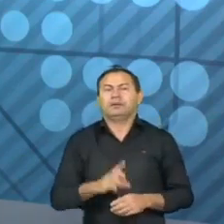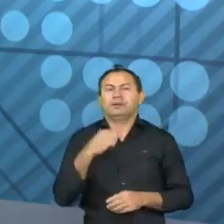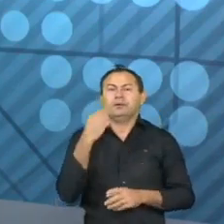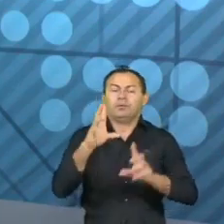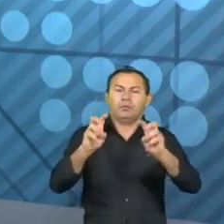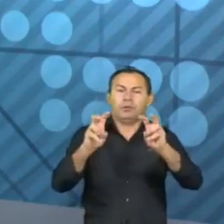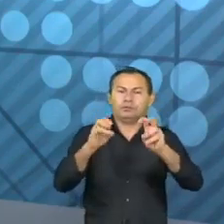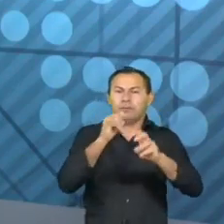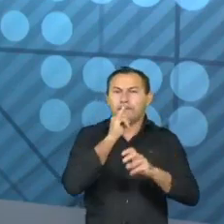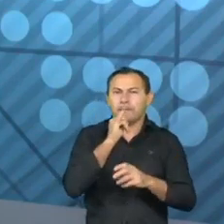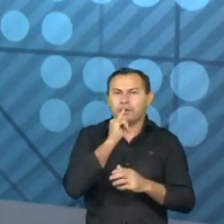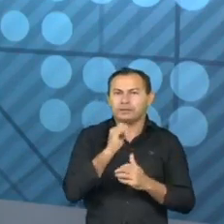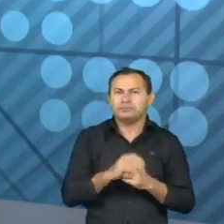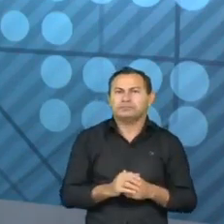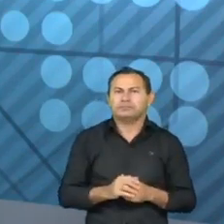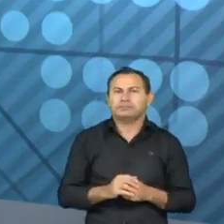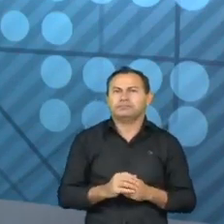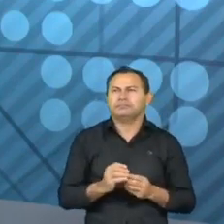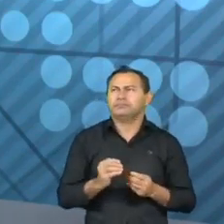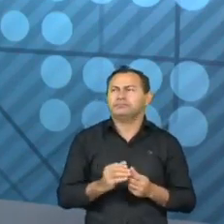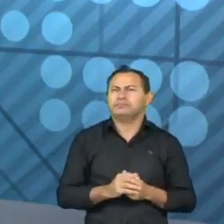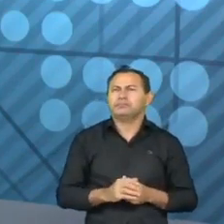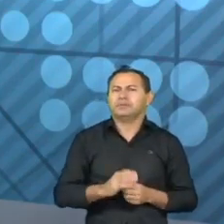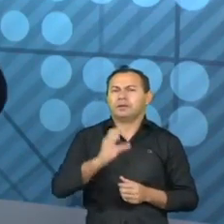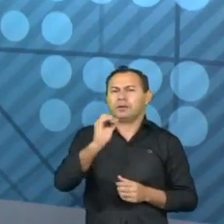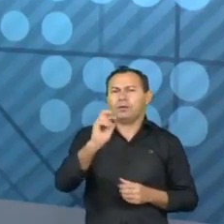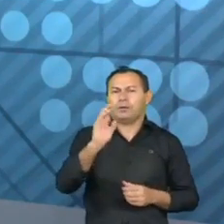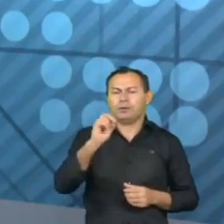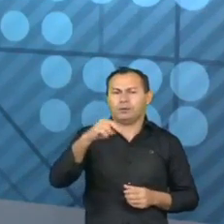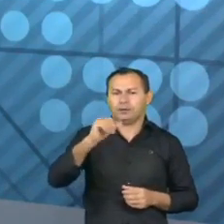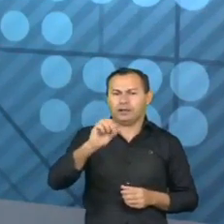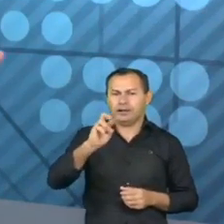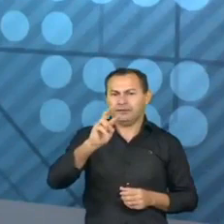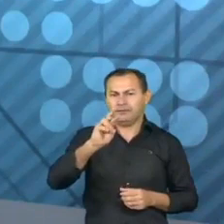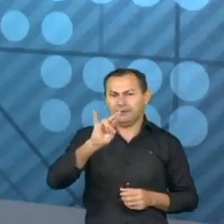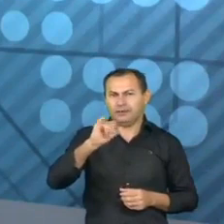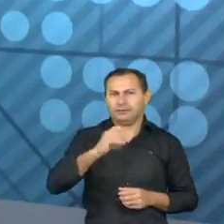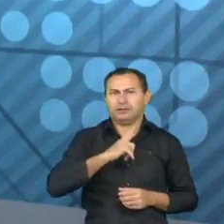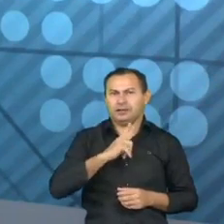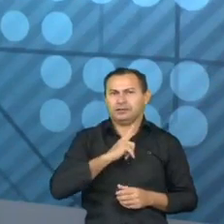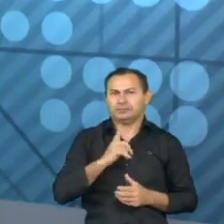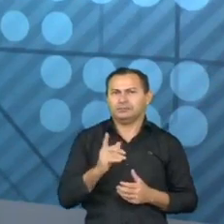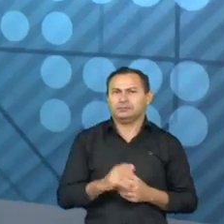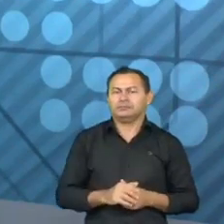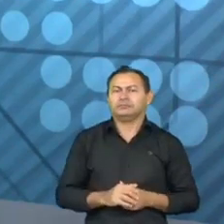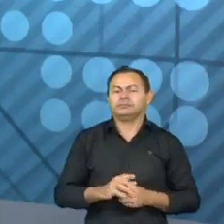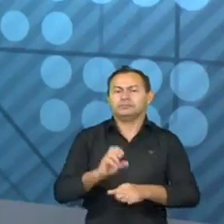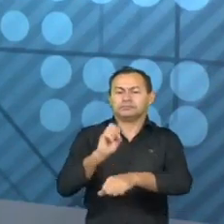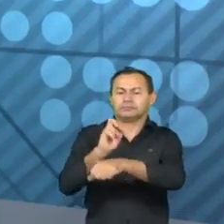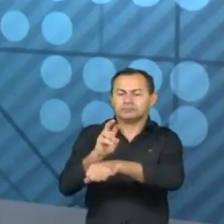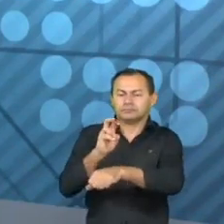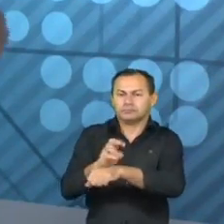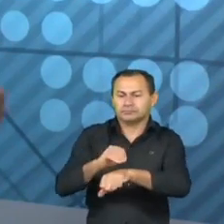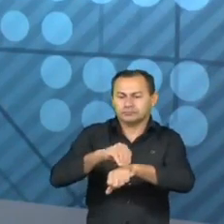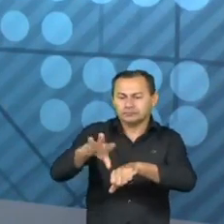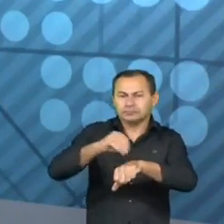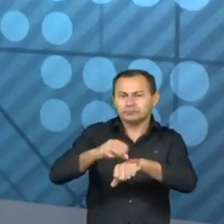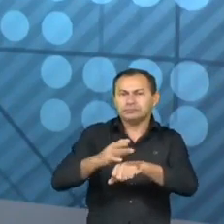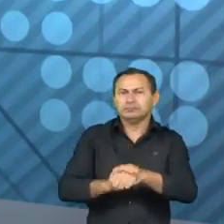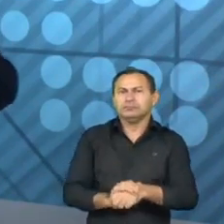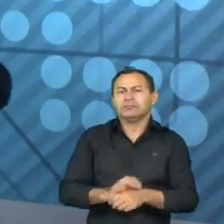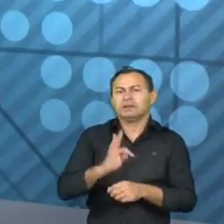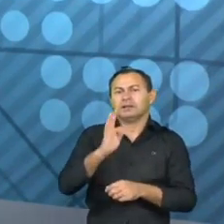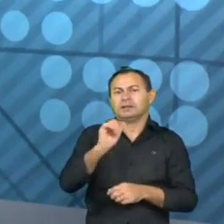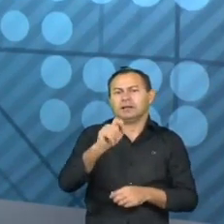por exemplo, do coronavírus. Então, você tem lá o vírus, a transmissão, as